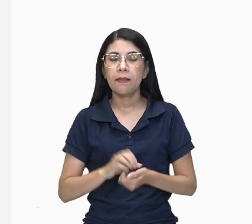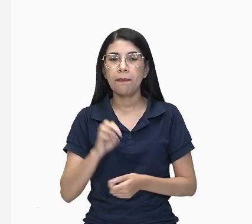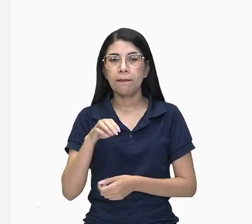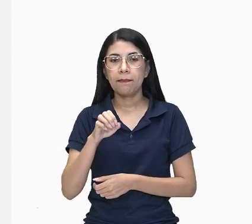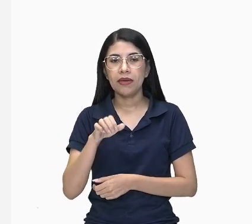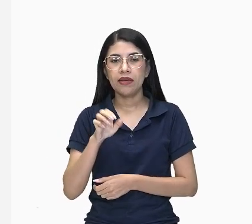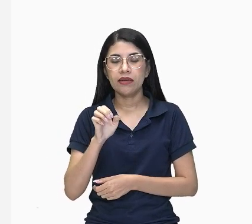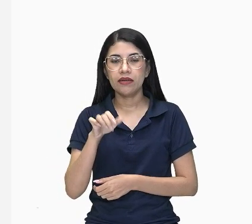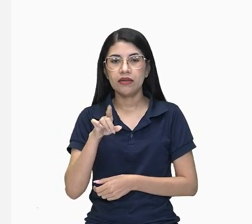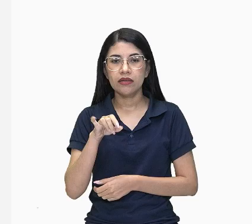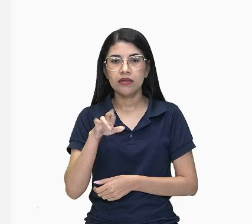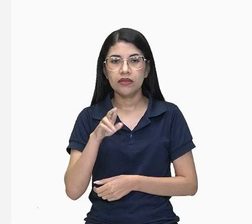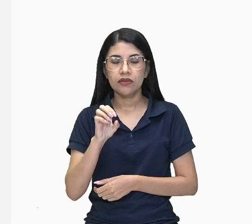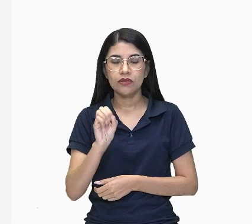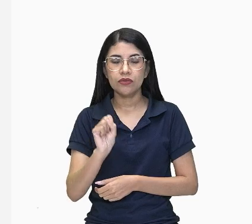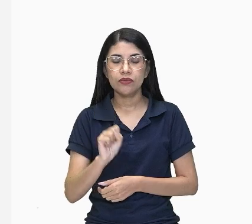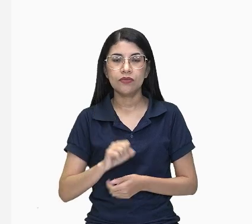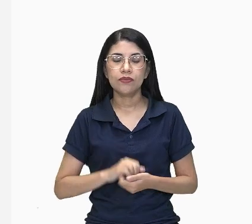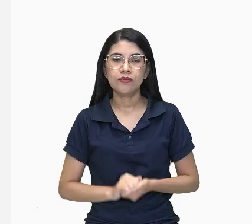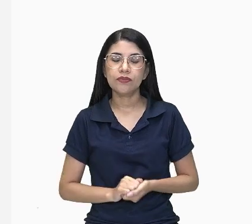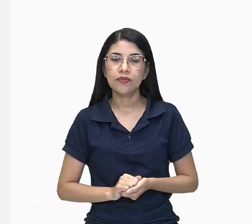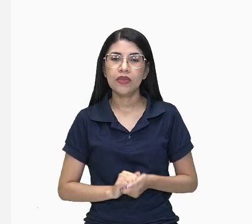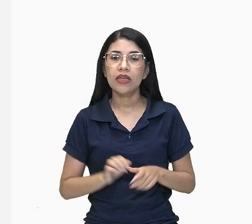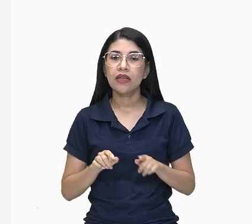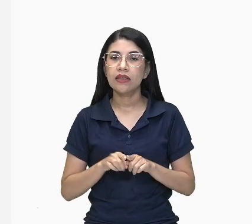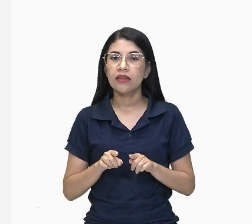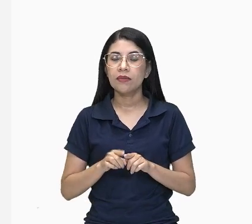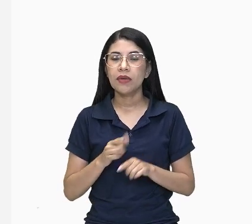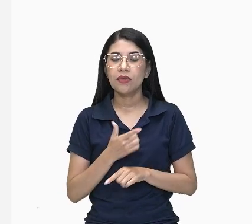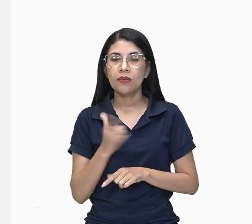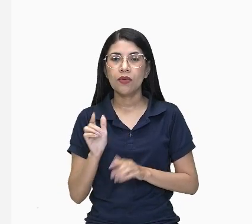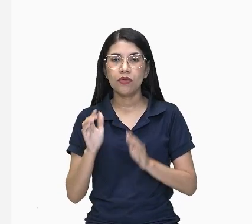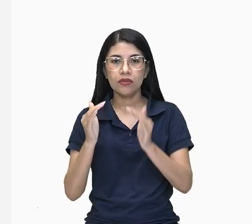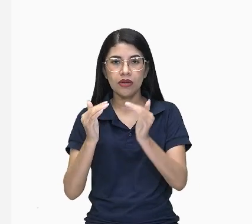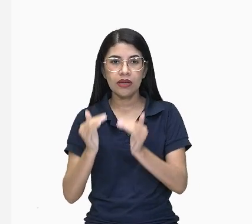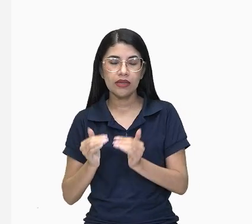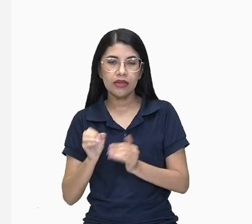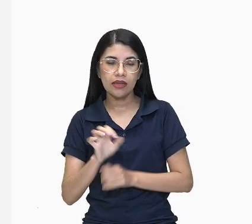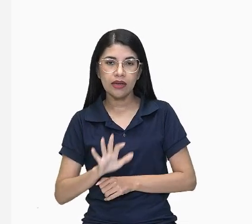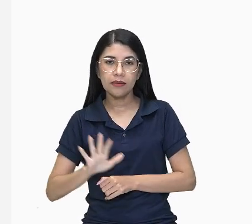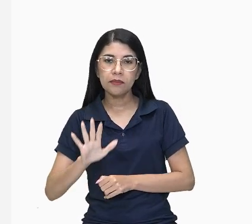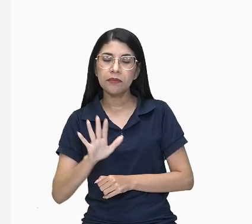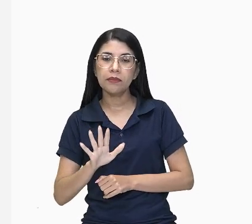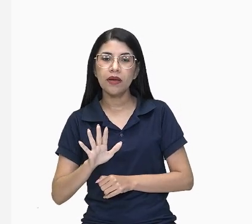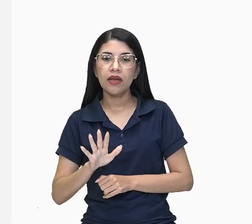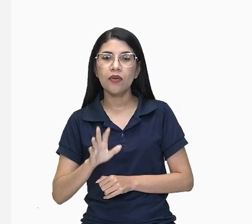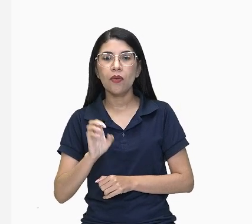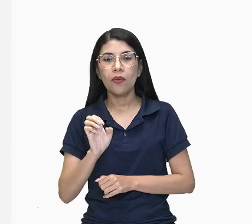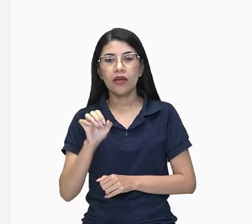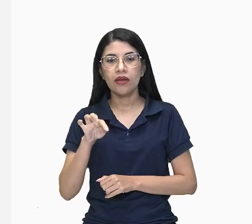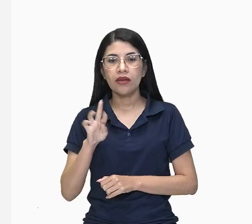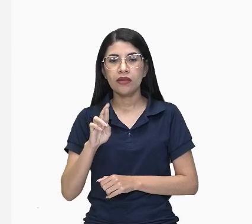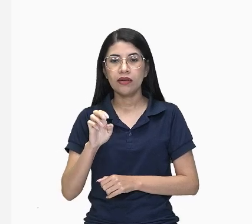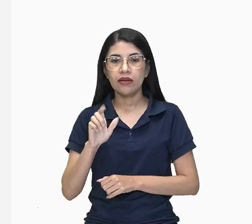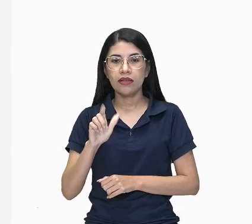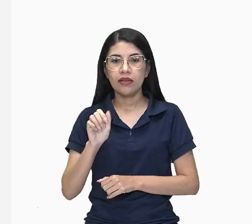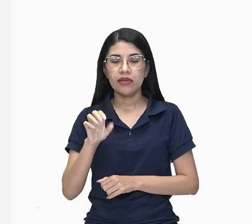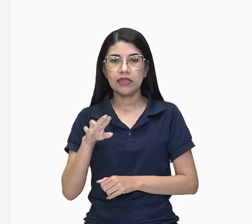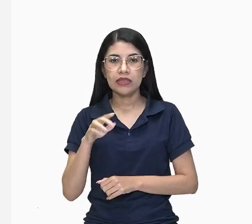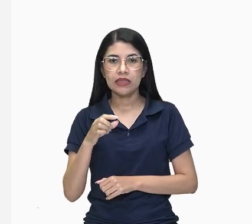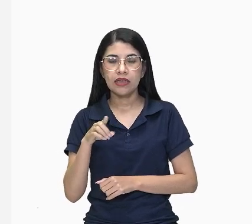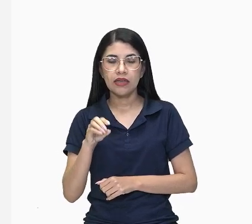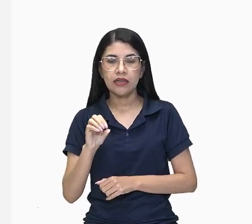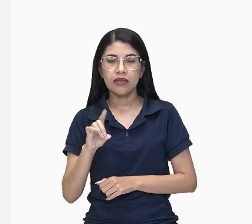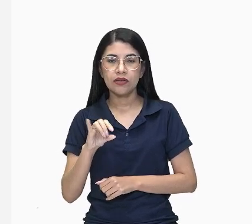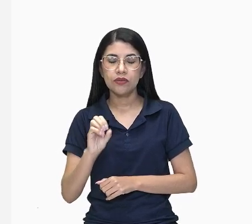meandros. E também nós vamos ter os rios entrelaçados, que eles são comuns